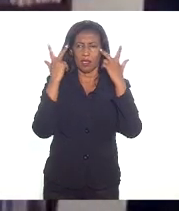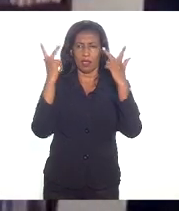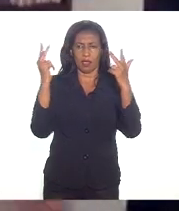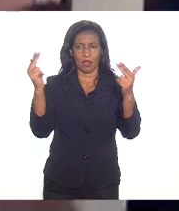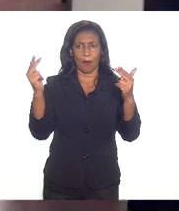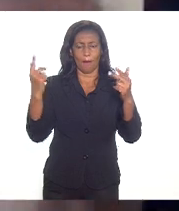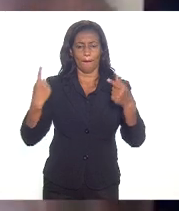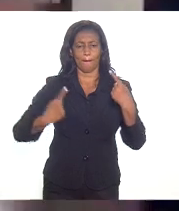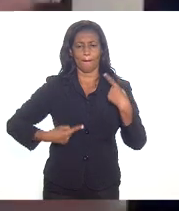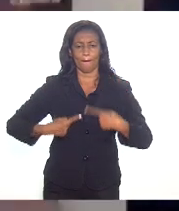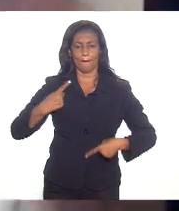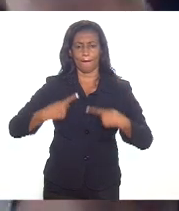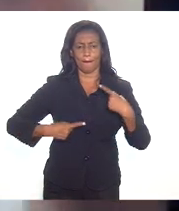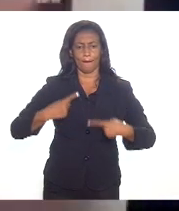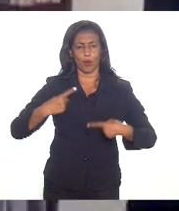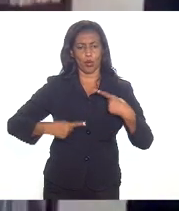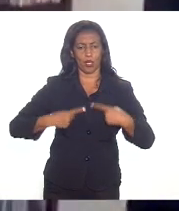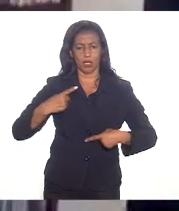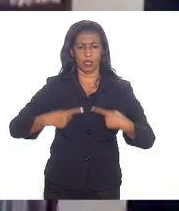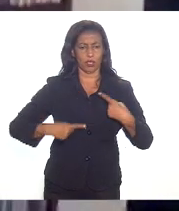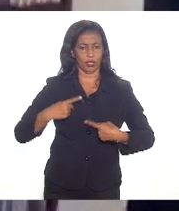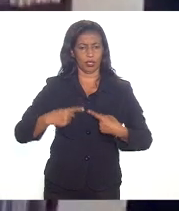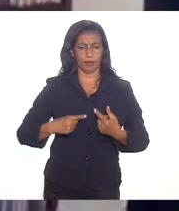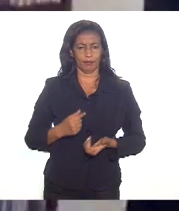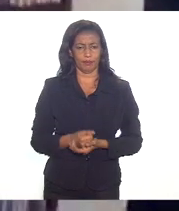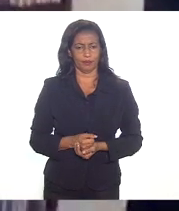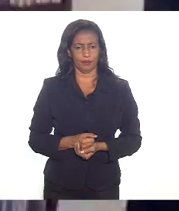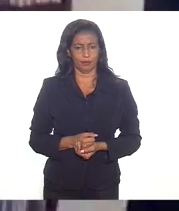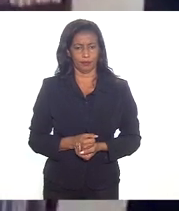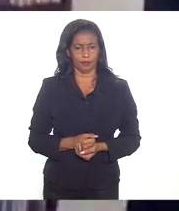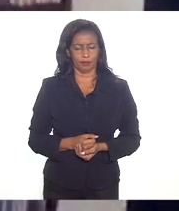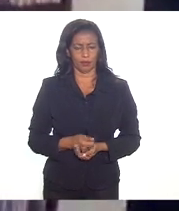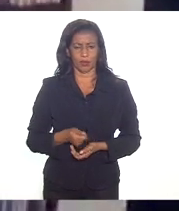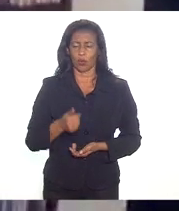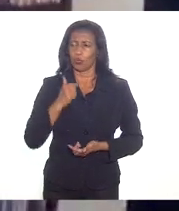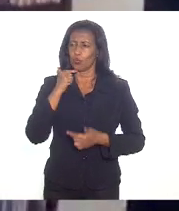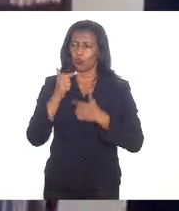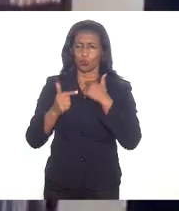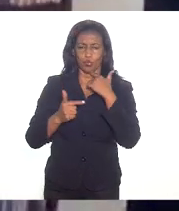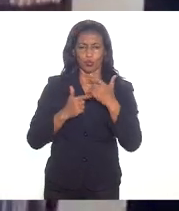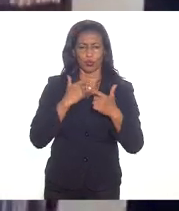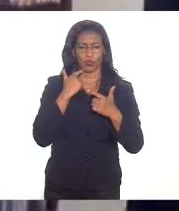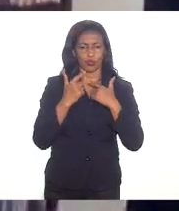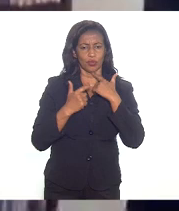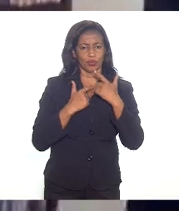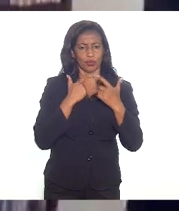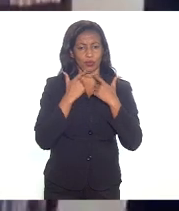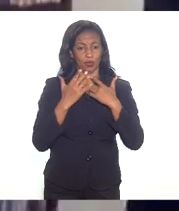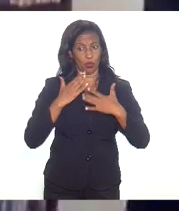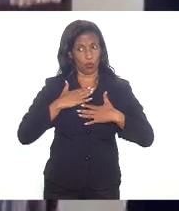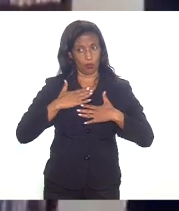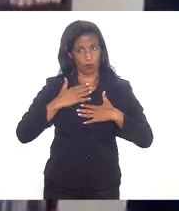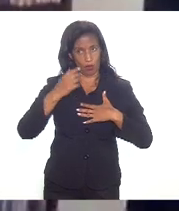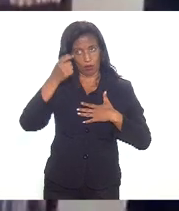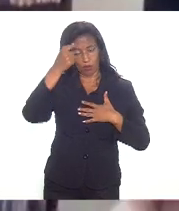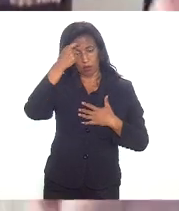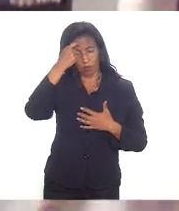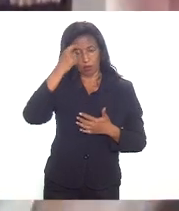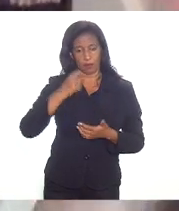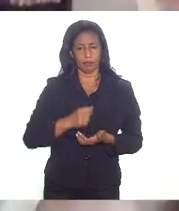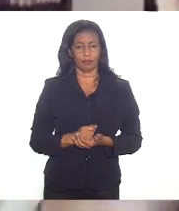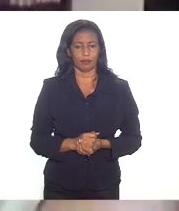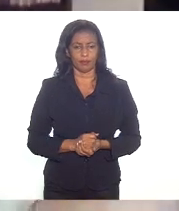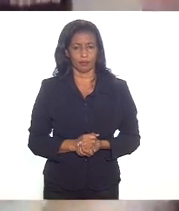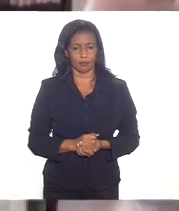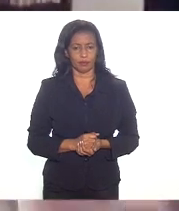política, puramente política. Não adianta. No meu entender, concordo.